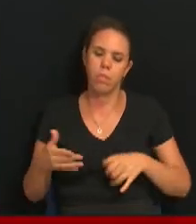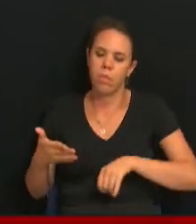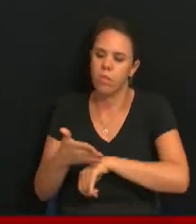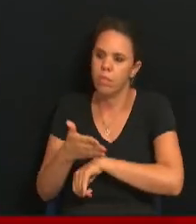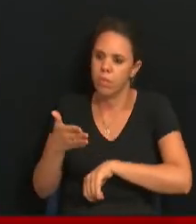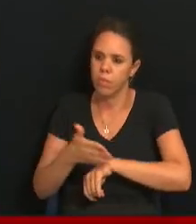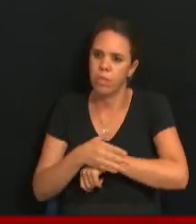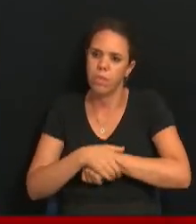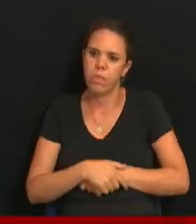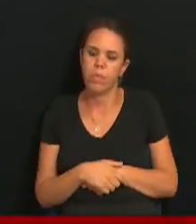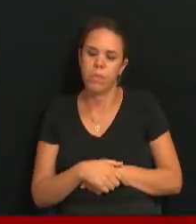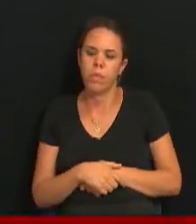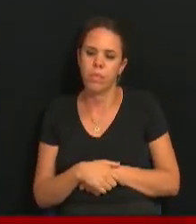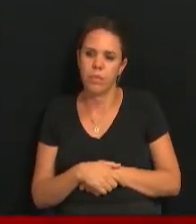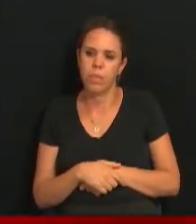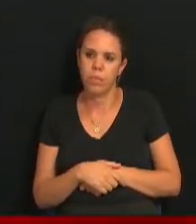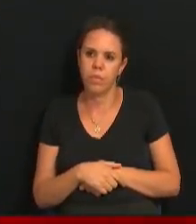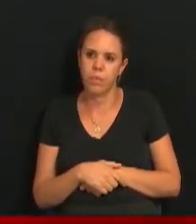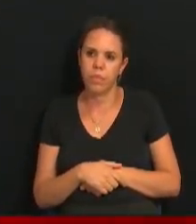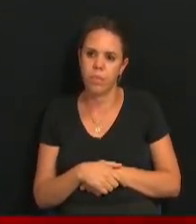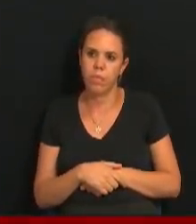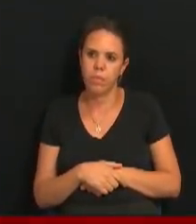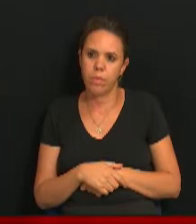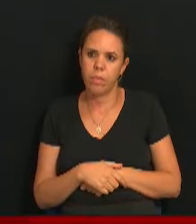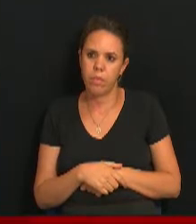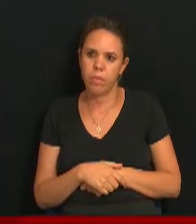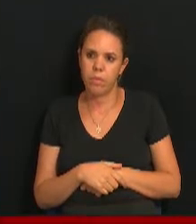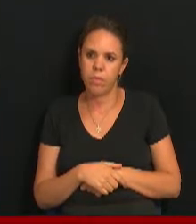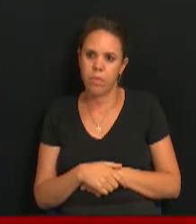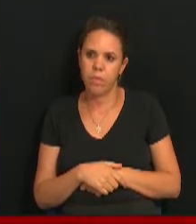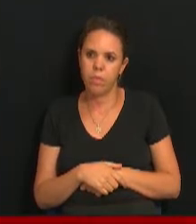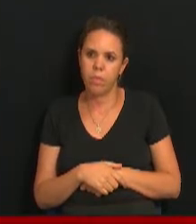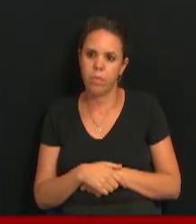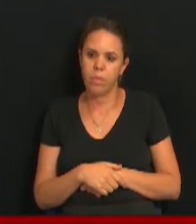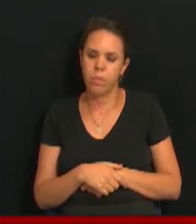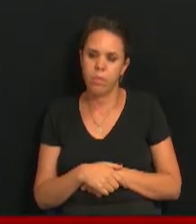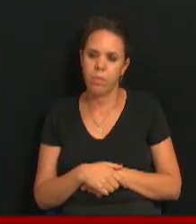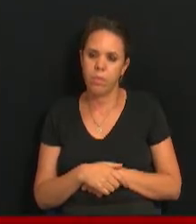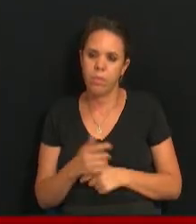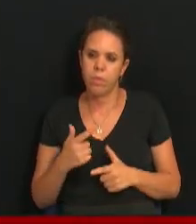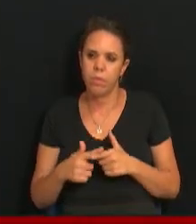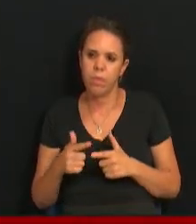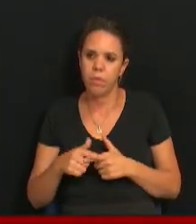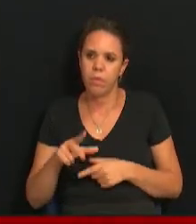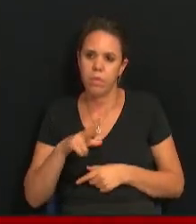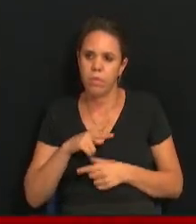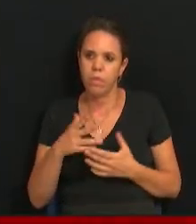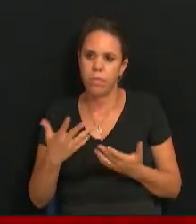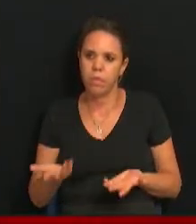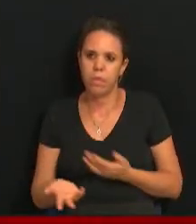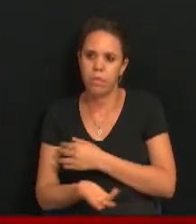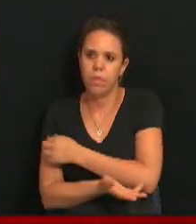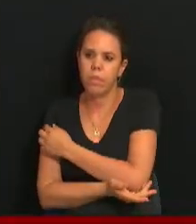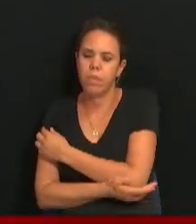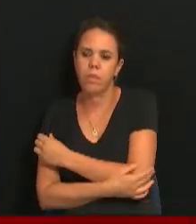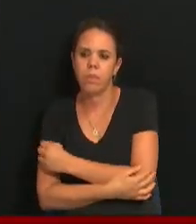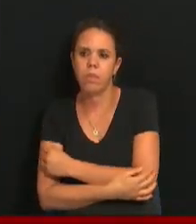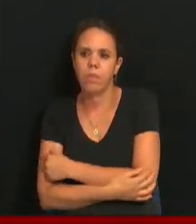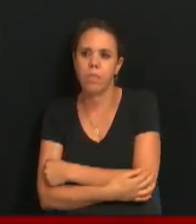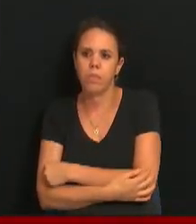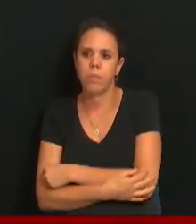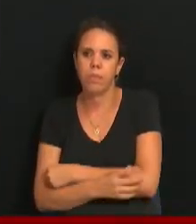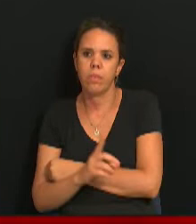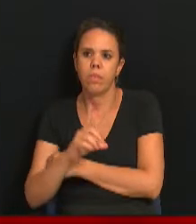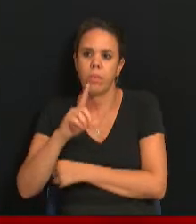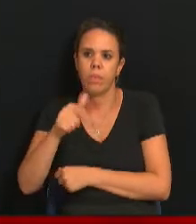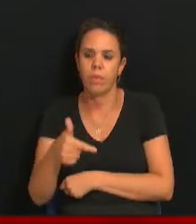serviço. Então, no fim das contas, né, acaba sendo uma decisão muito pessoal, né? E aí, depois